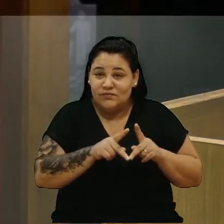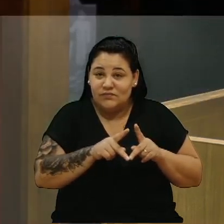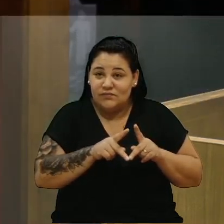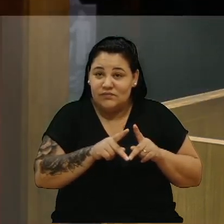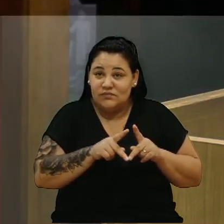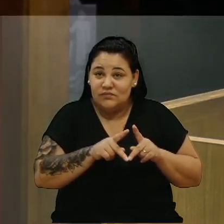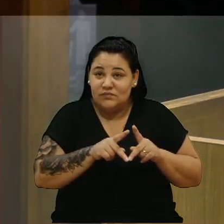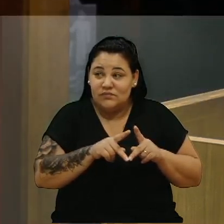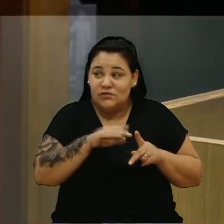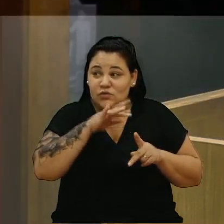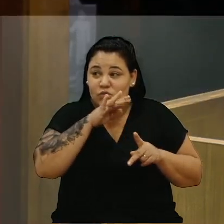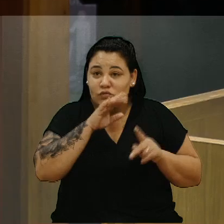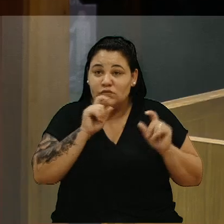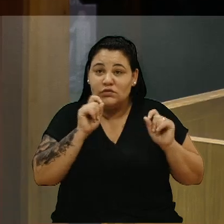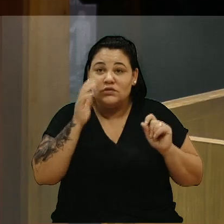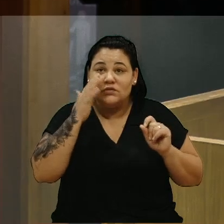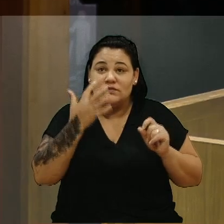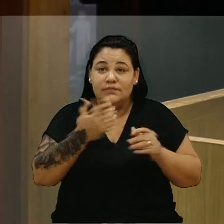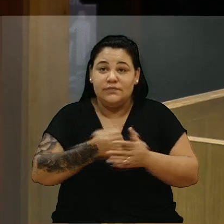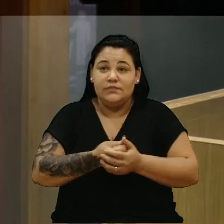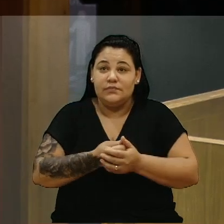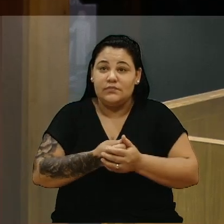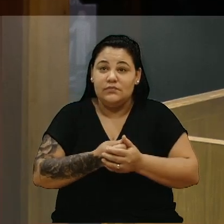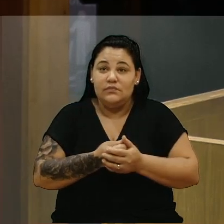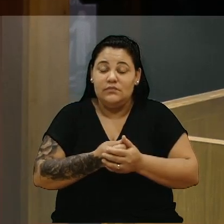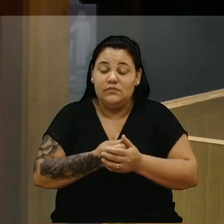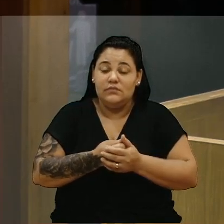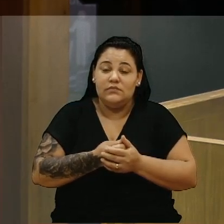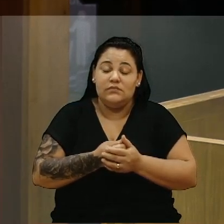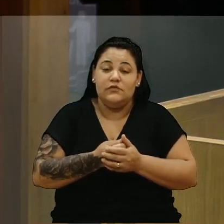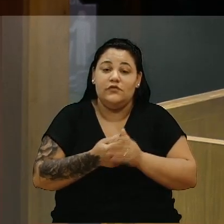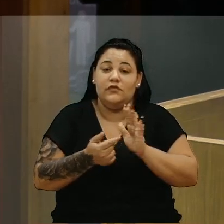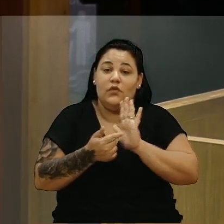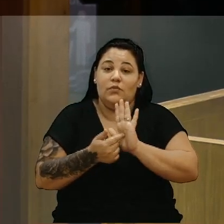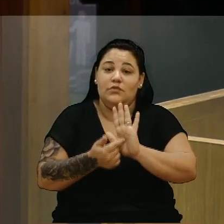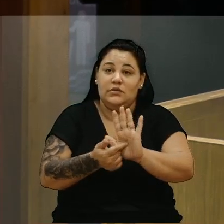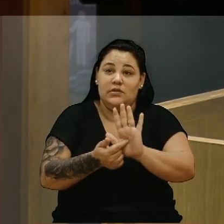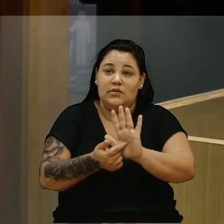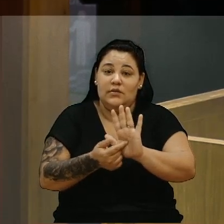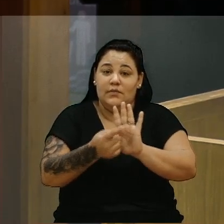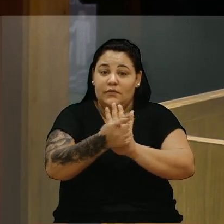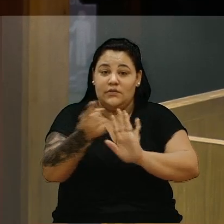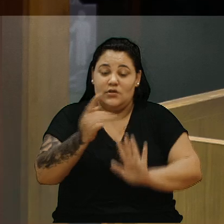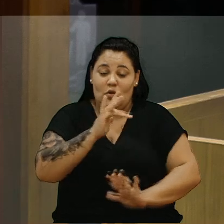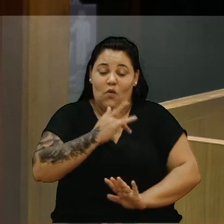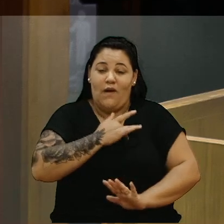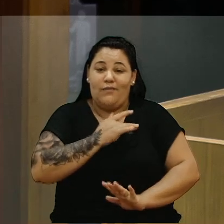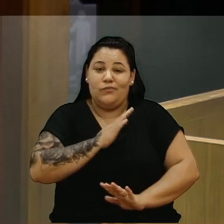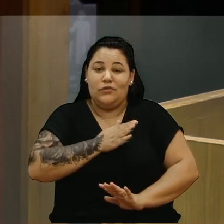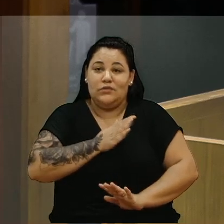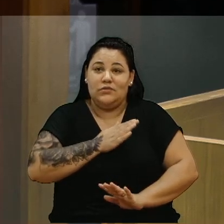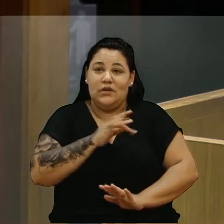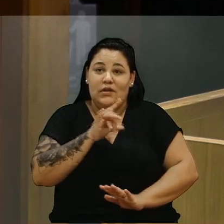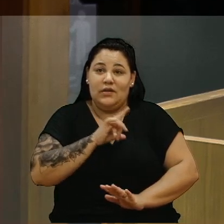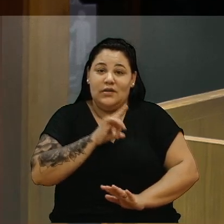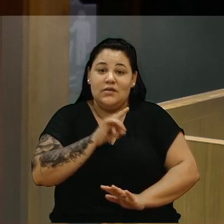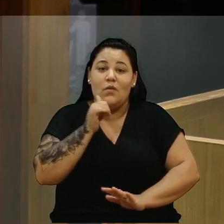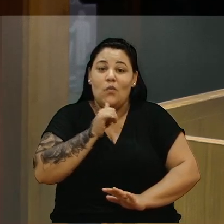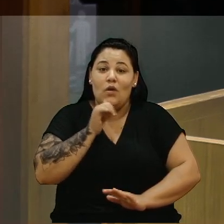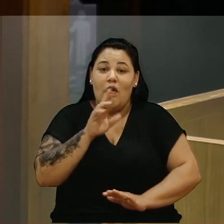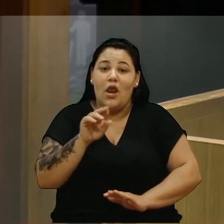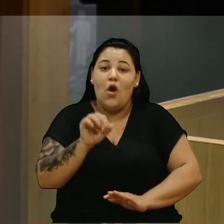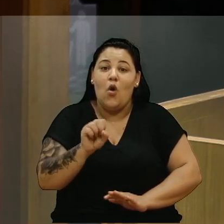Refém de quê? Eu trago aqui, olha só, isso é para tocar o coração de todos que estão assistindo. Eu tenho aqui a senhora Rose